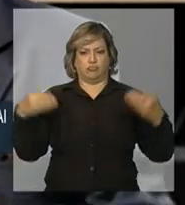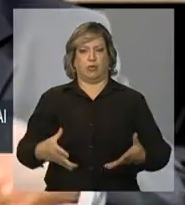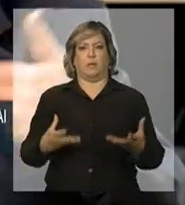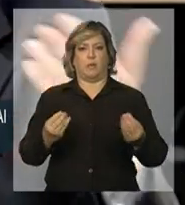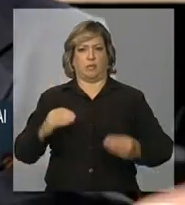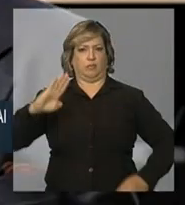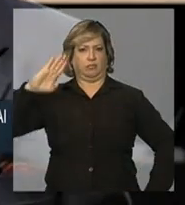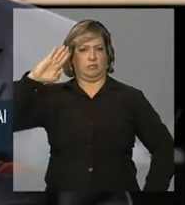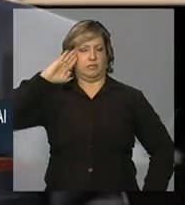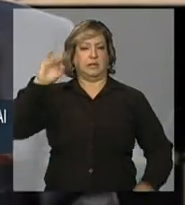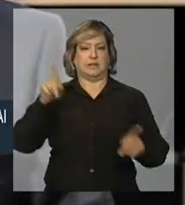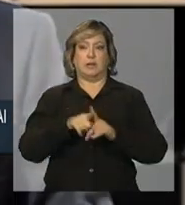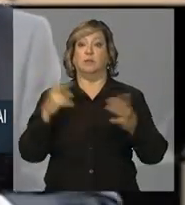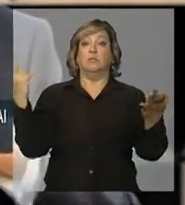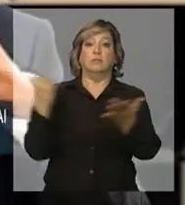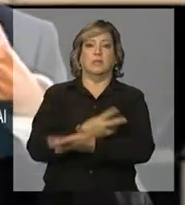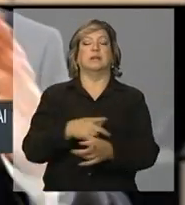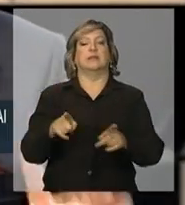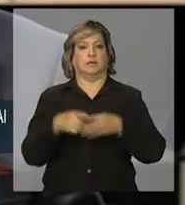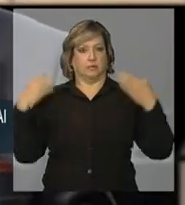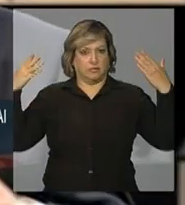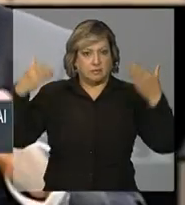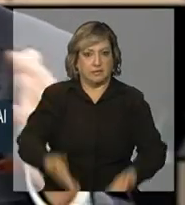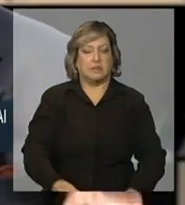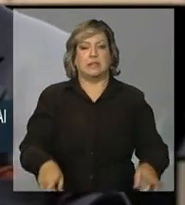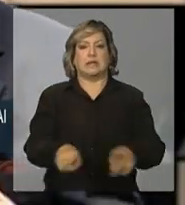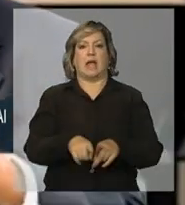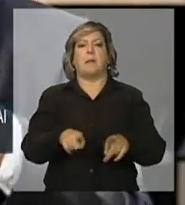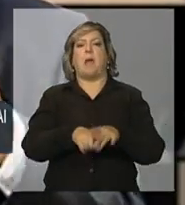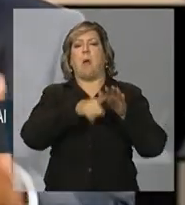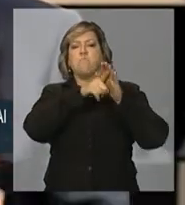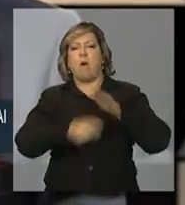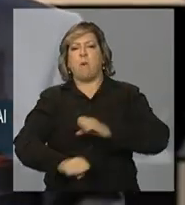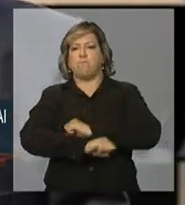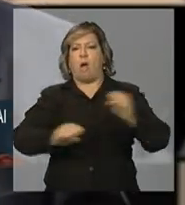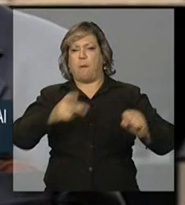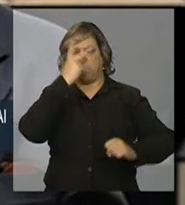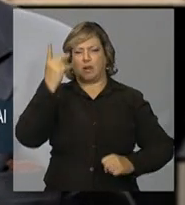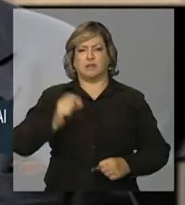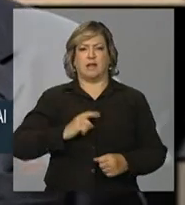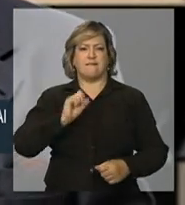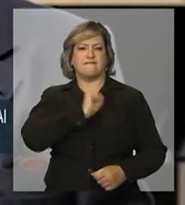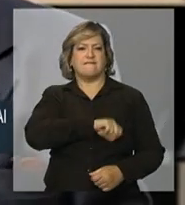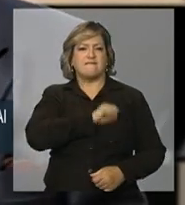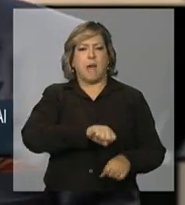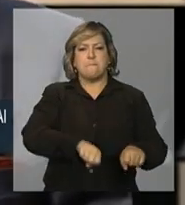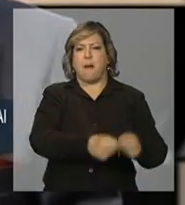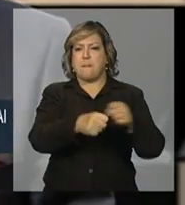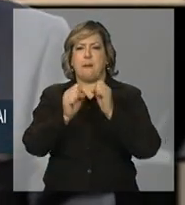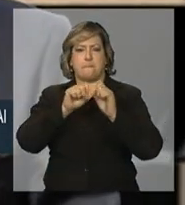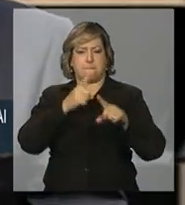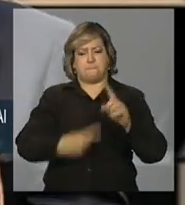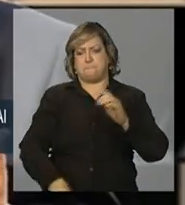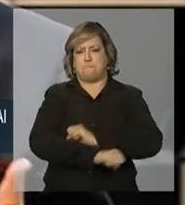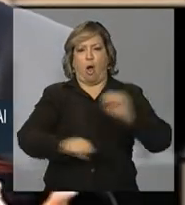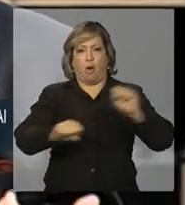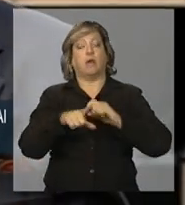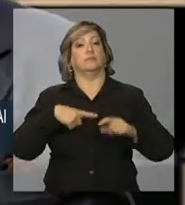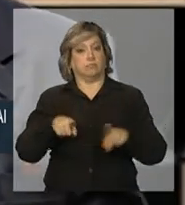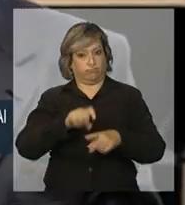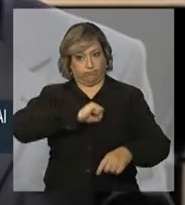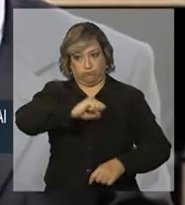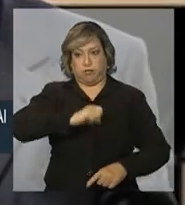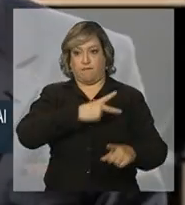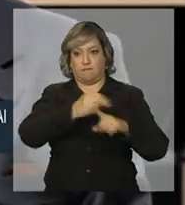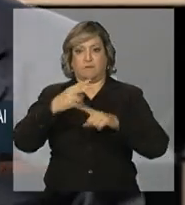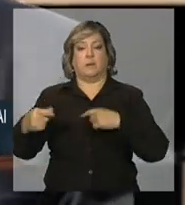para eventualidades, mas também para combate a terrorismo, outras situações, defesa cibernética. Mas o importante